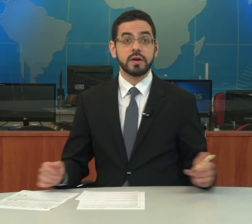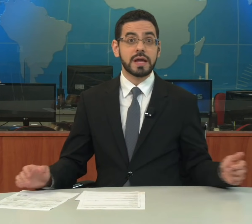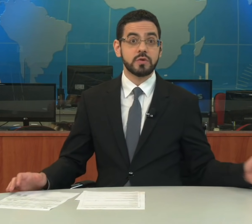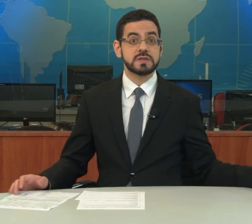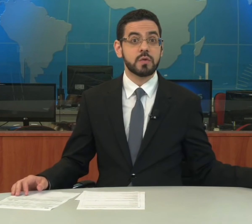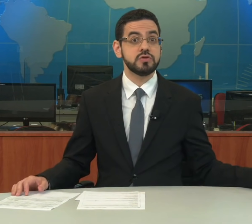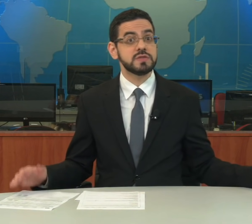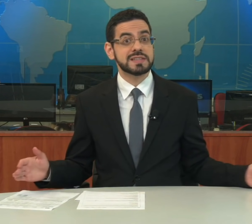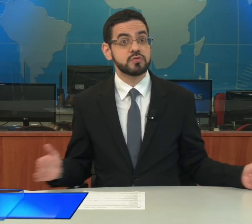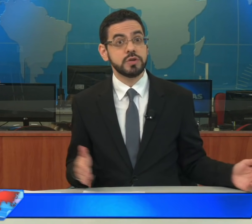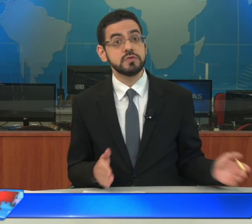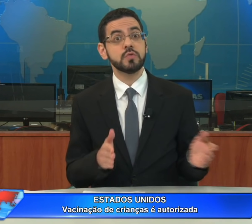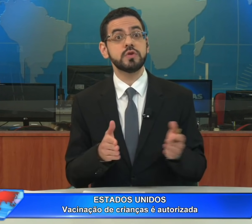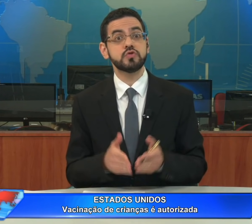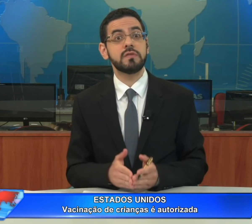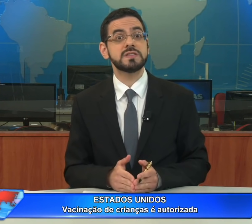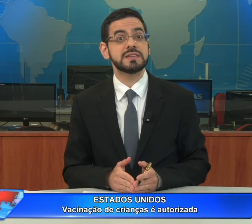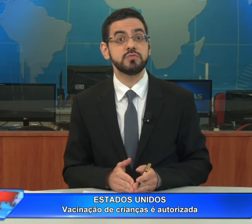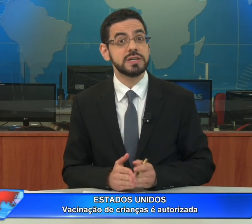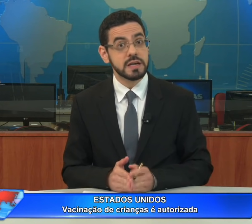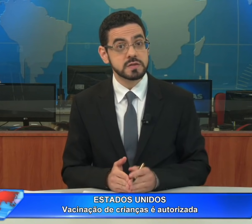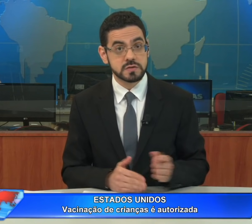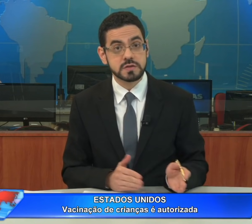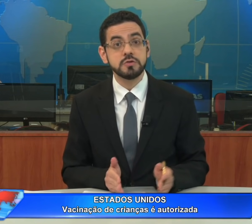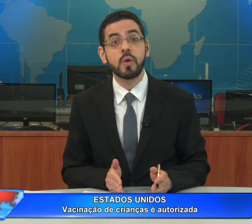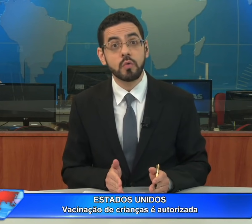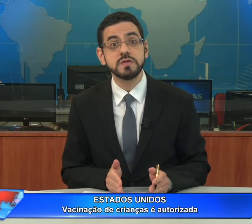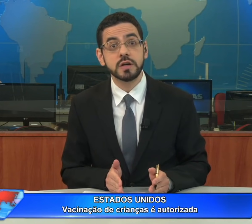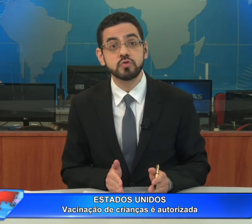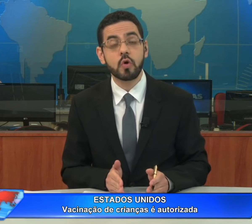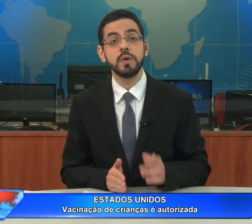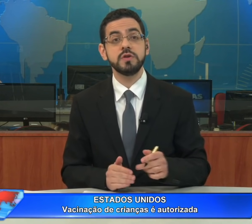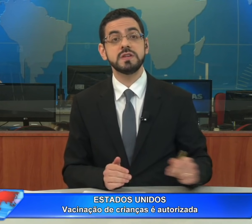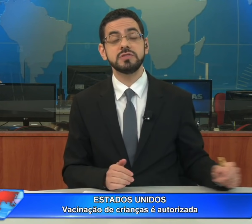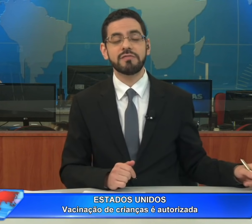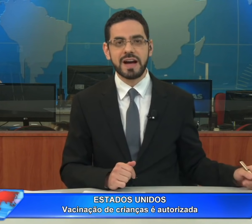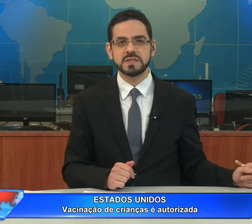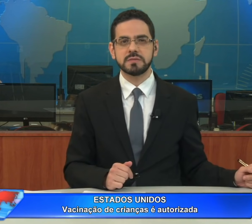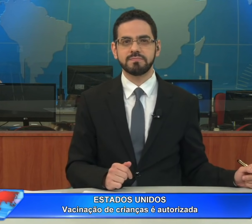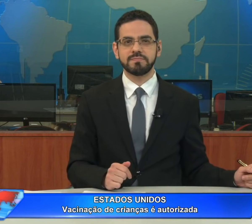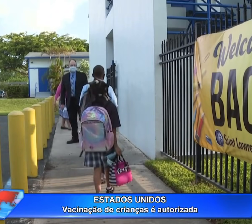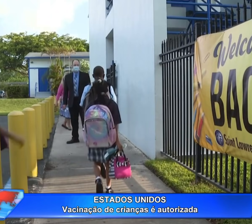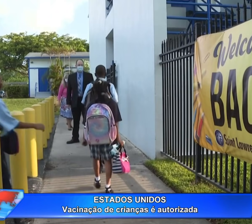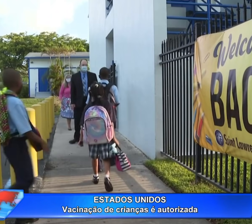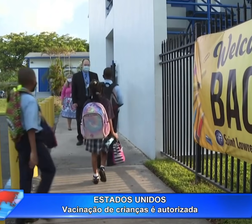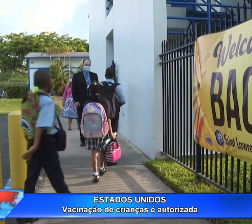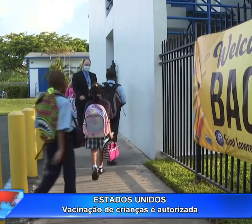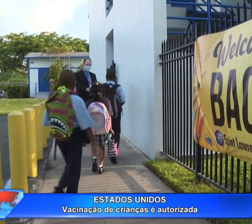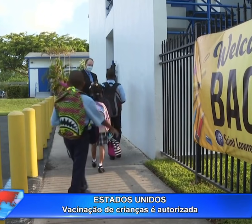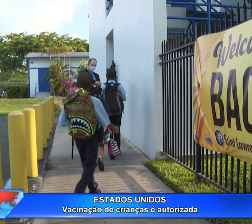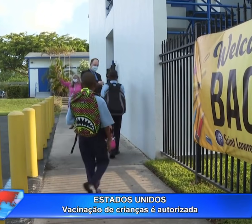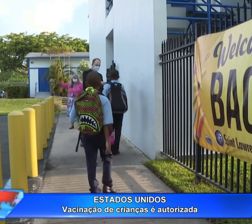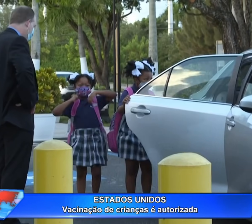órgão regulador de saúde dos Estados Unidos autorizou a vacinação de crianças de 5 a 11 anos com o imunizante da Pfizer. A decisão